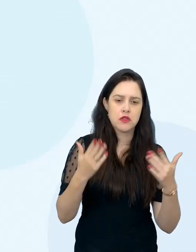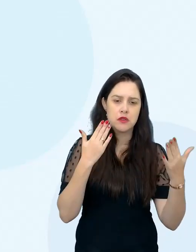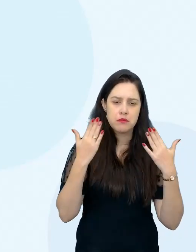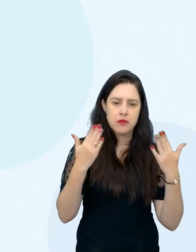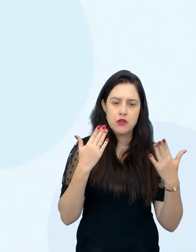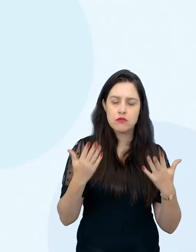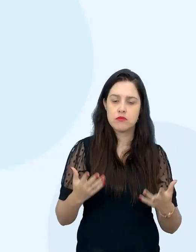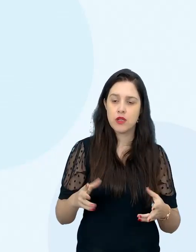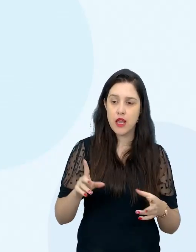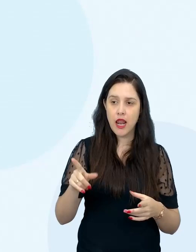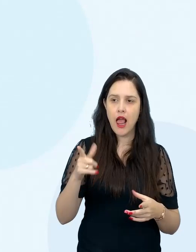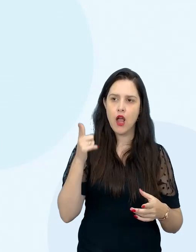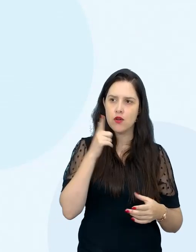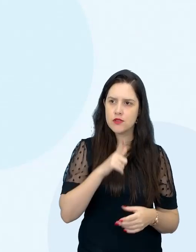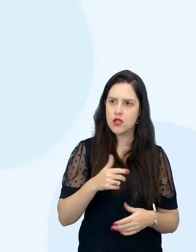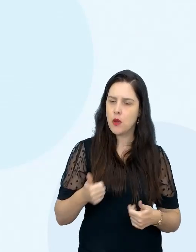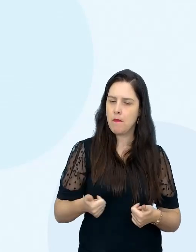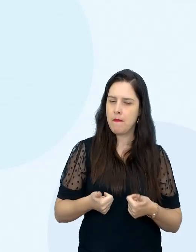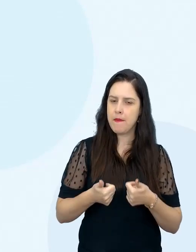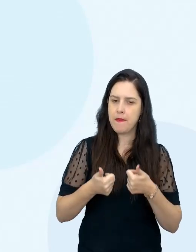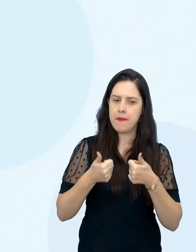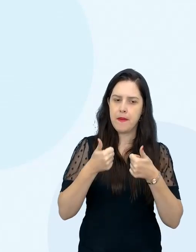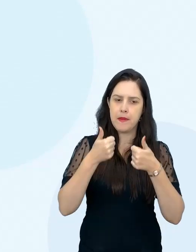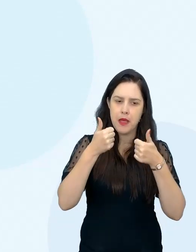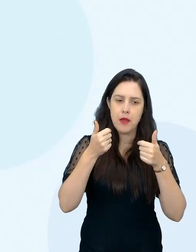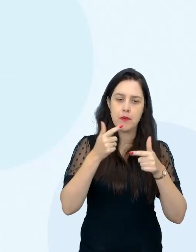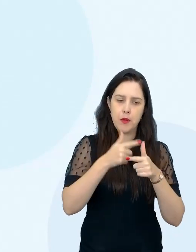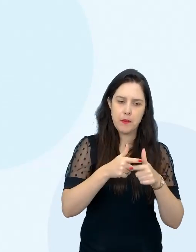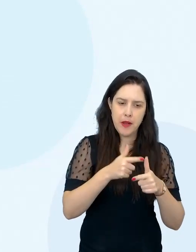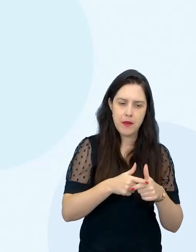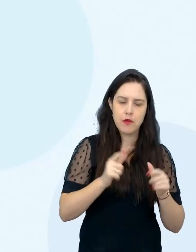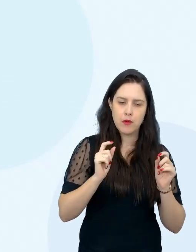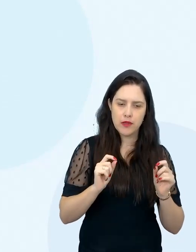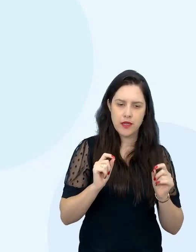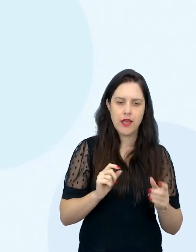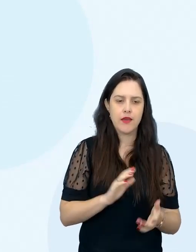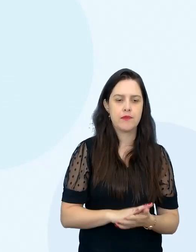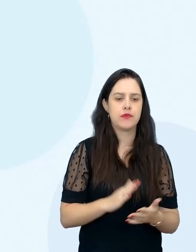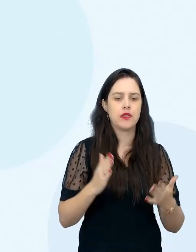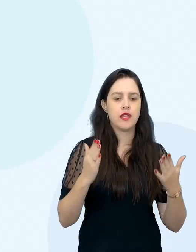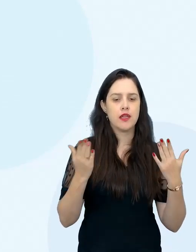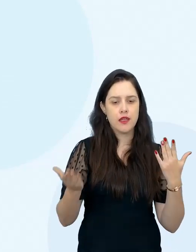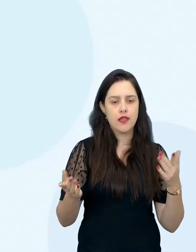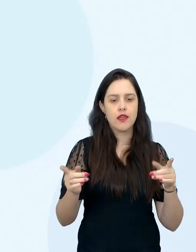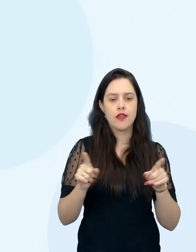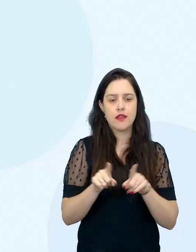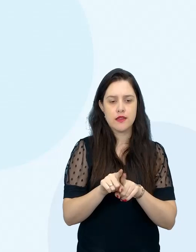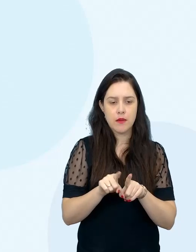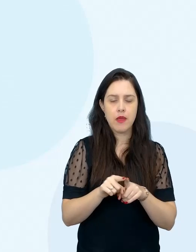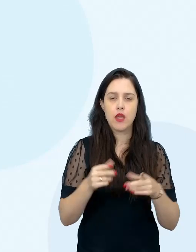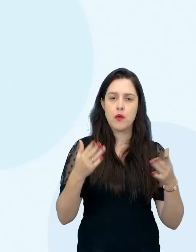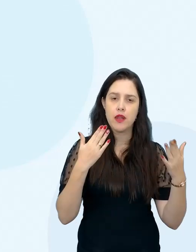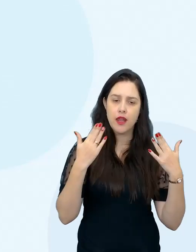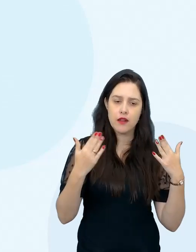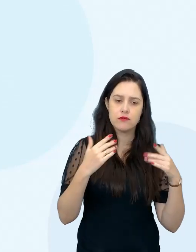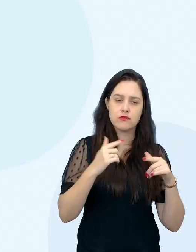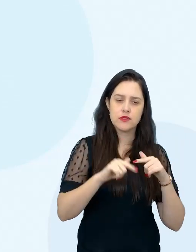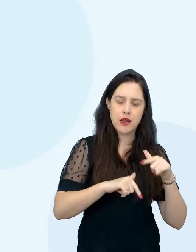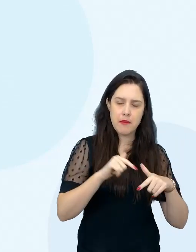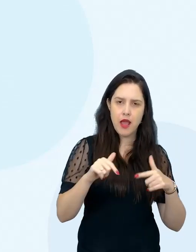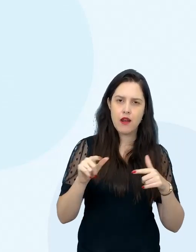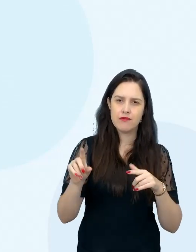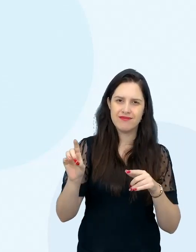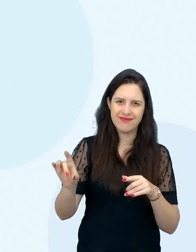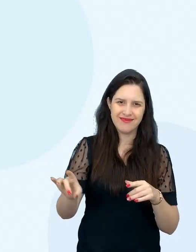do empenho na busca da solução, né, de cada grupo, enfim, e do trabalho em equipe, que é super importante. Não só avaliar como